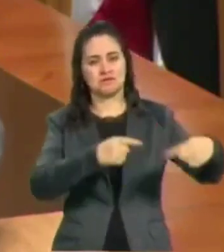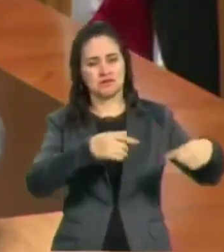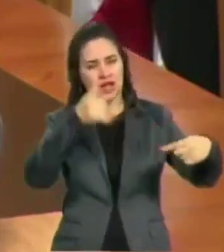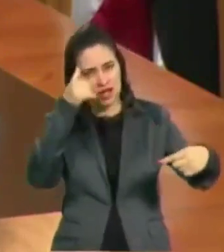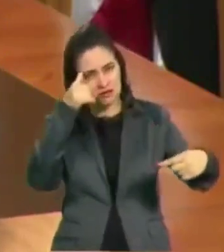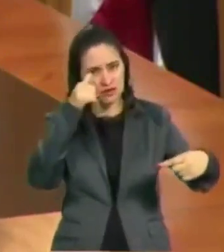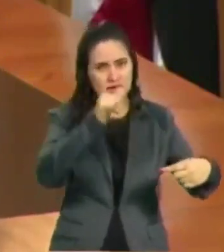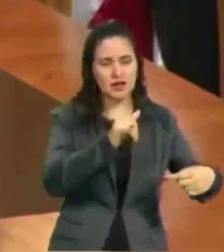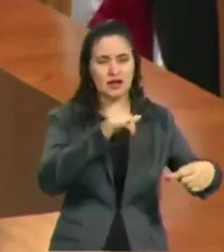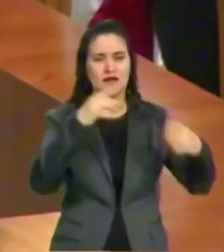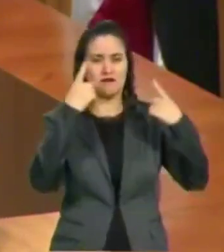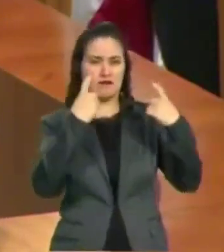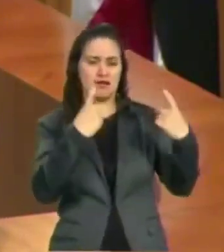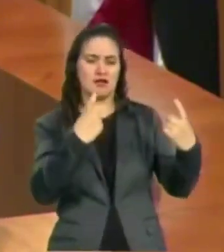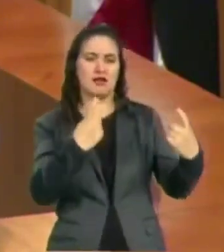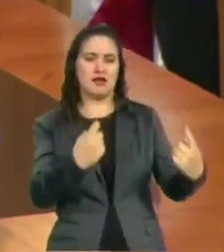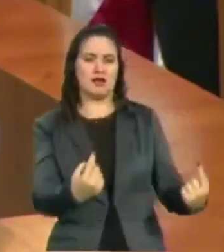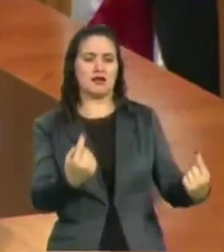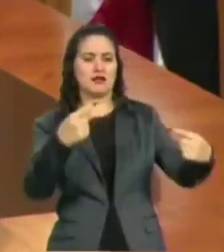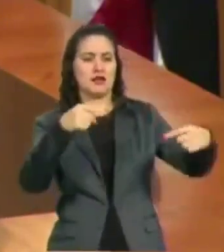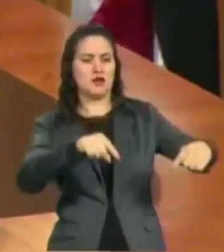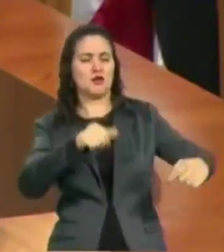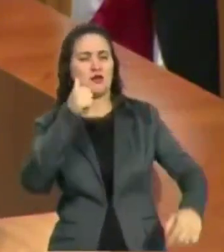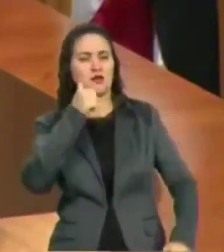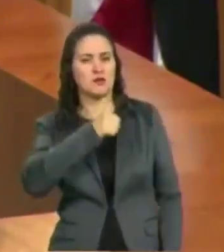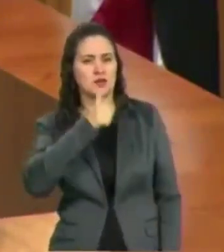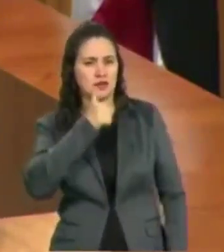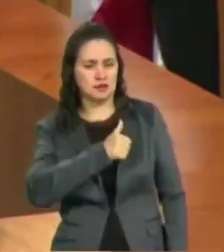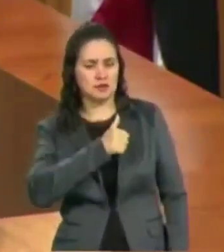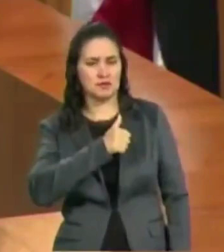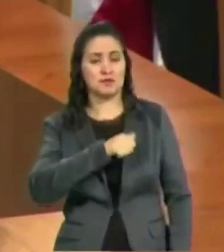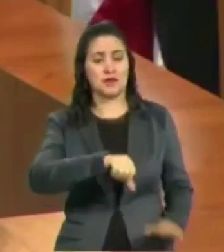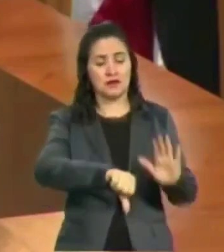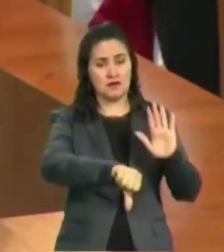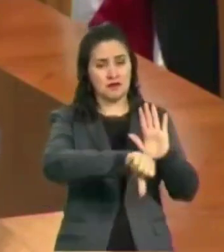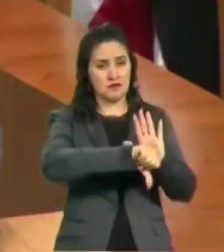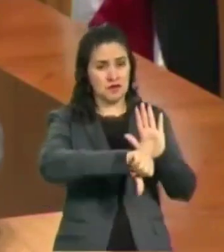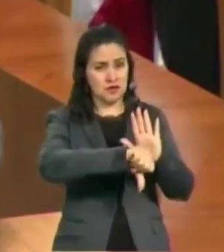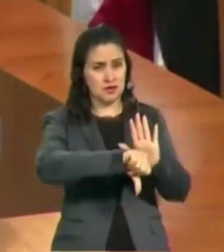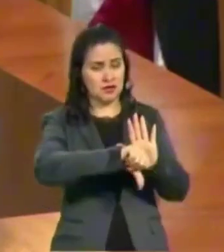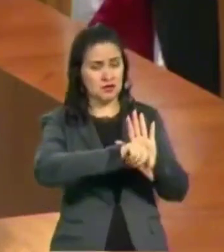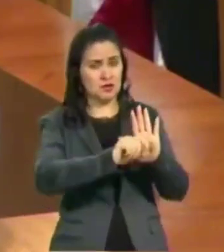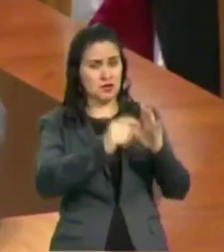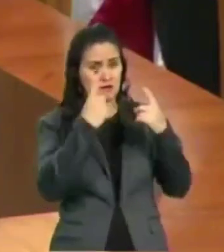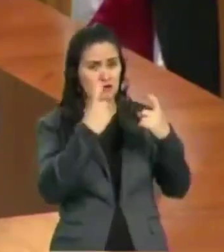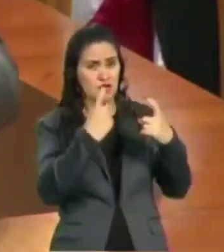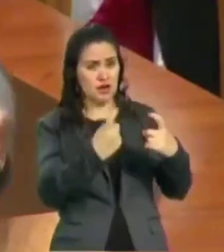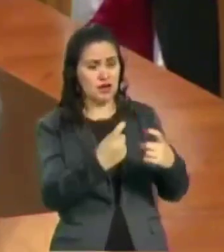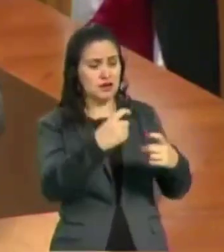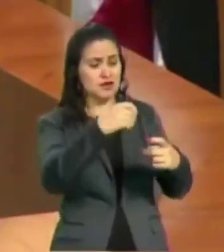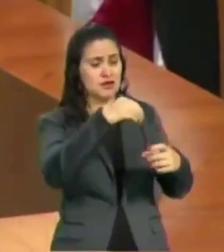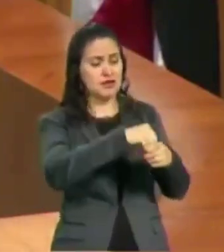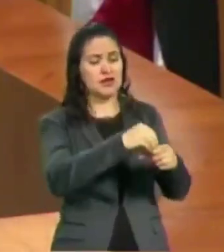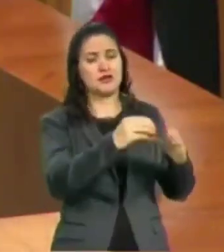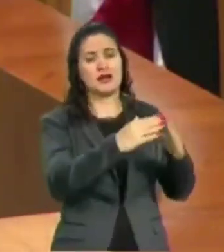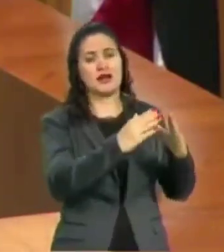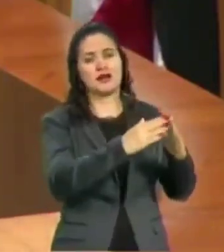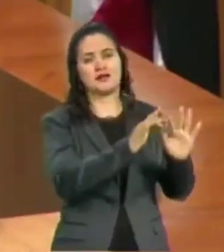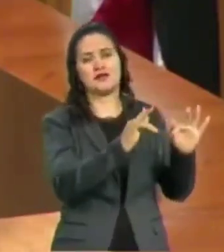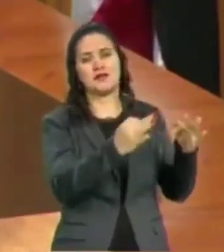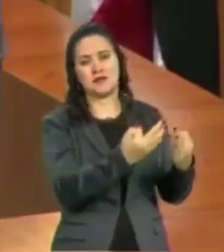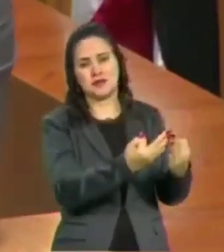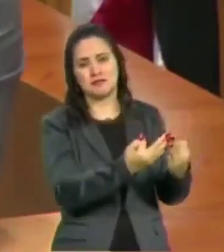à violência contra as mulheres vítimas de violência doméstica. Então, mais uma vez,